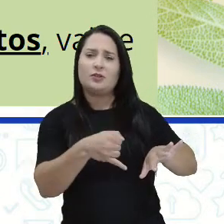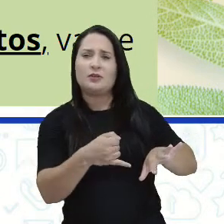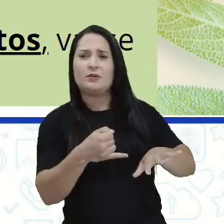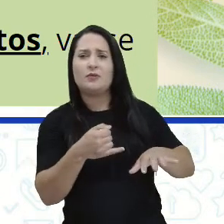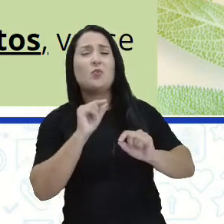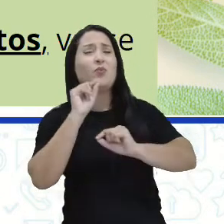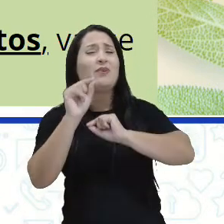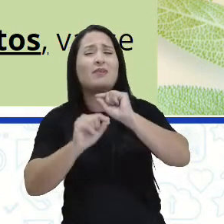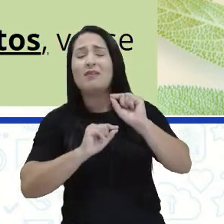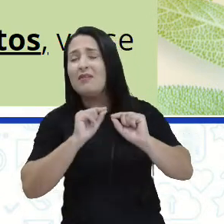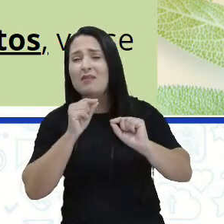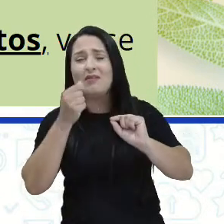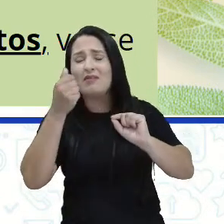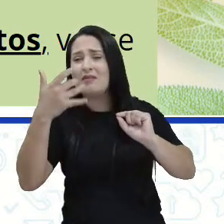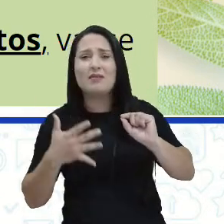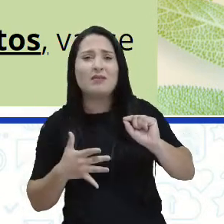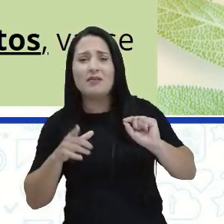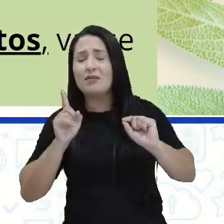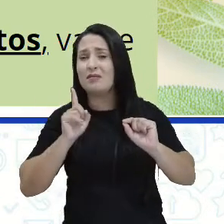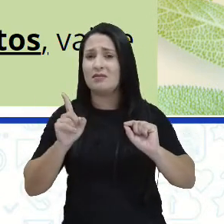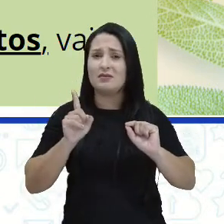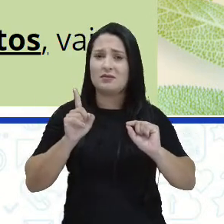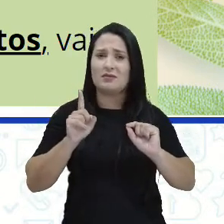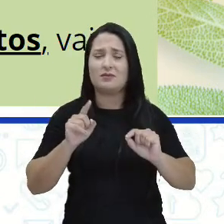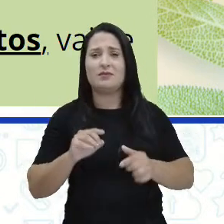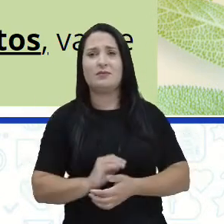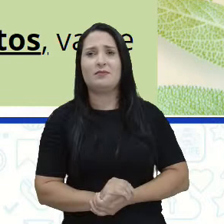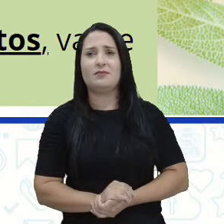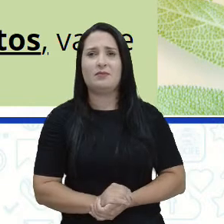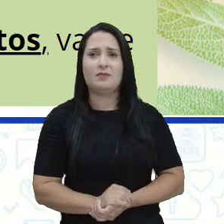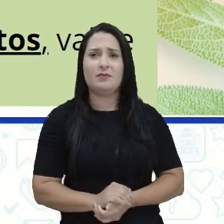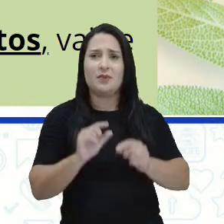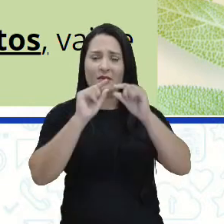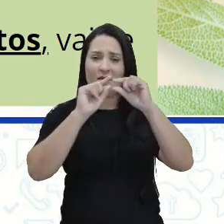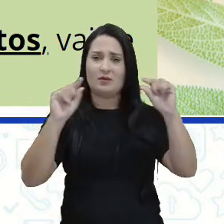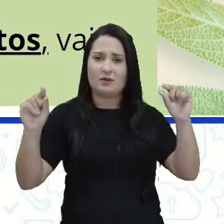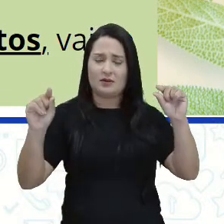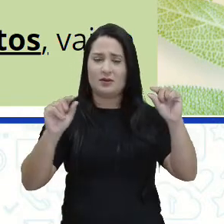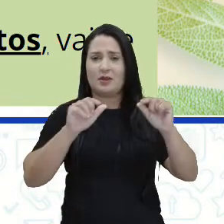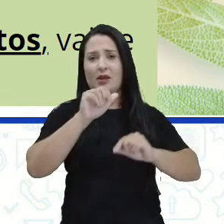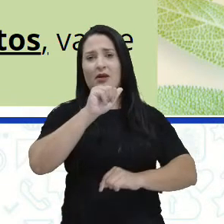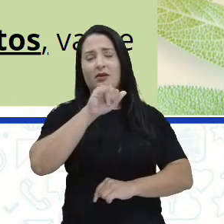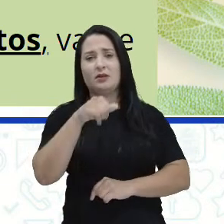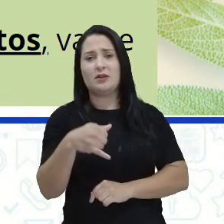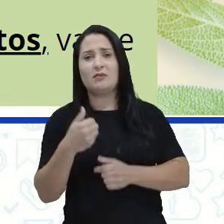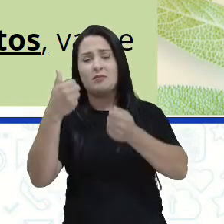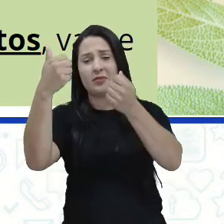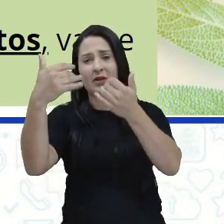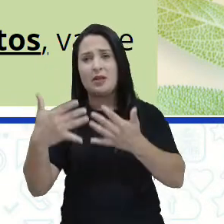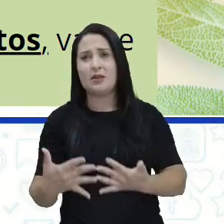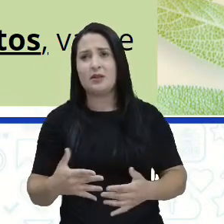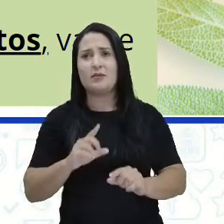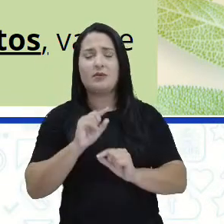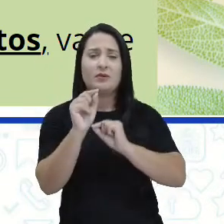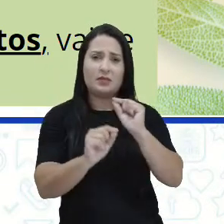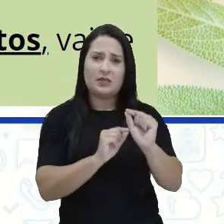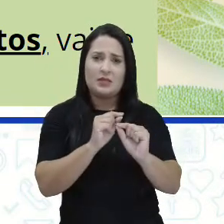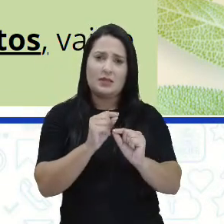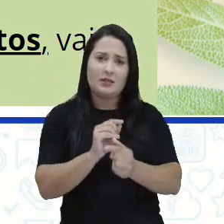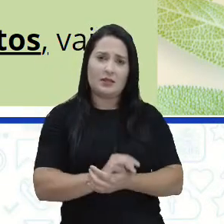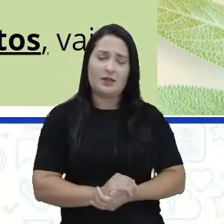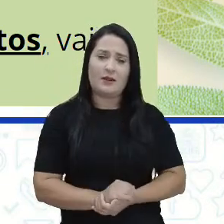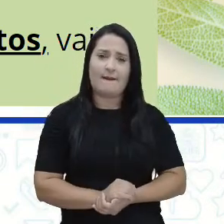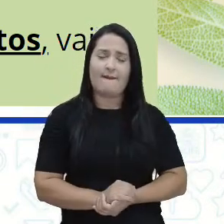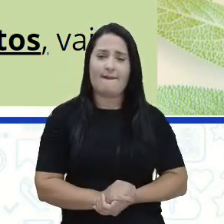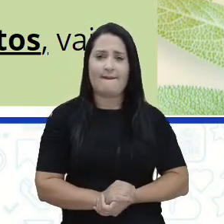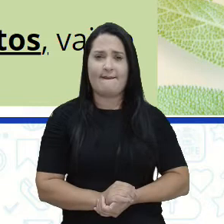raios é isso, né, gente? As orações adjetivas explicativas são aquelas que numa relação de